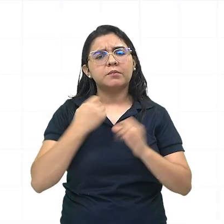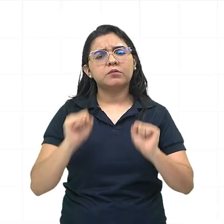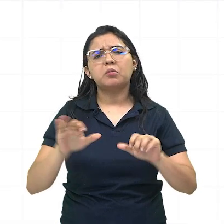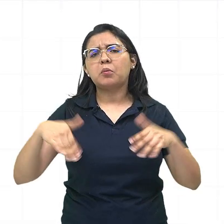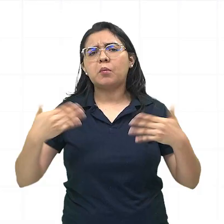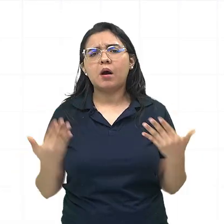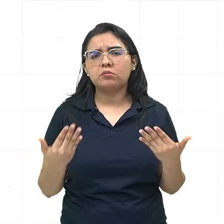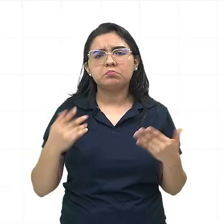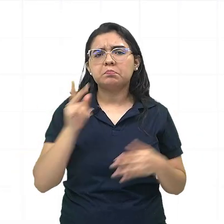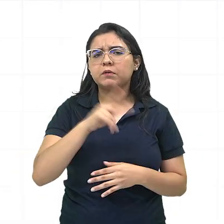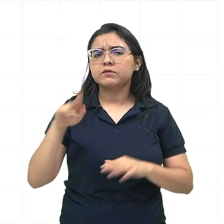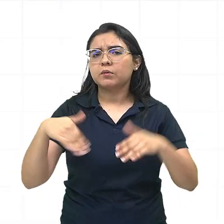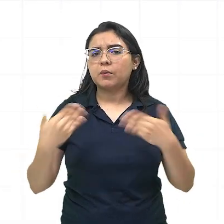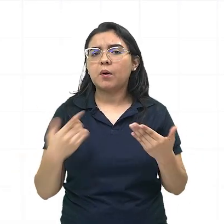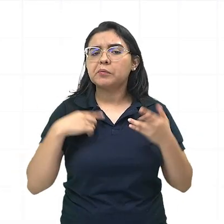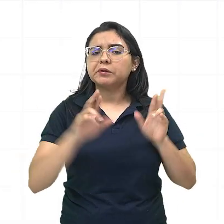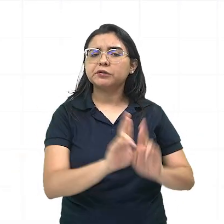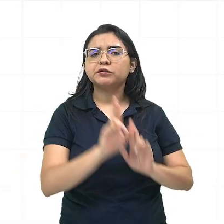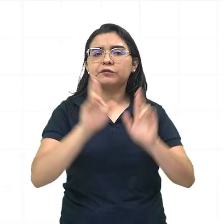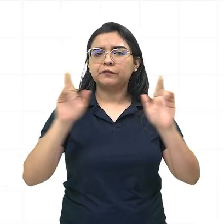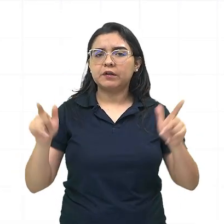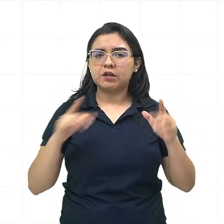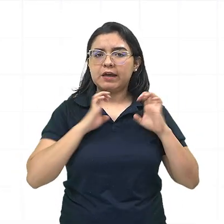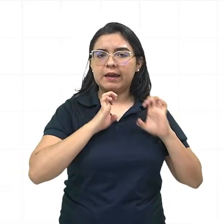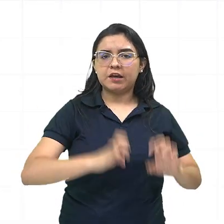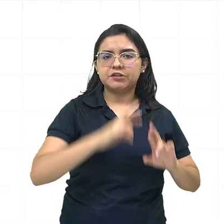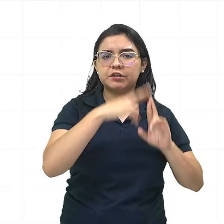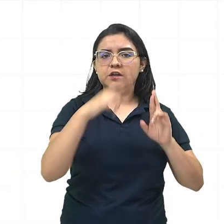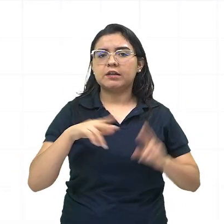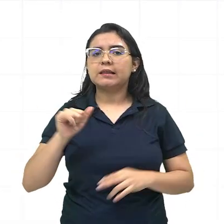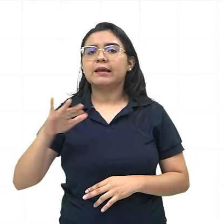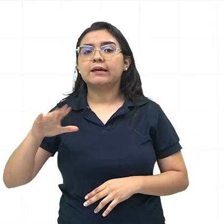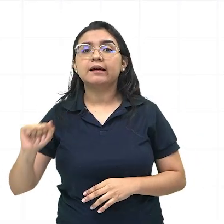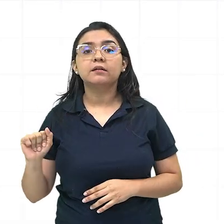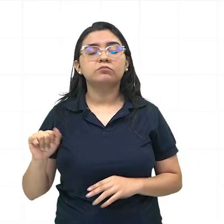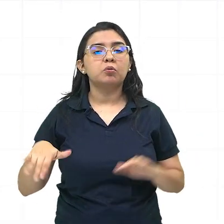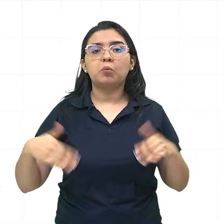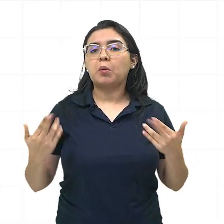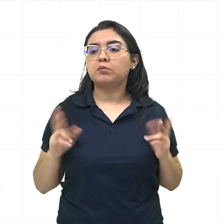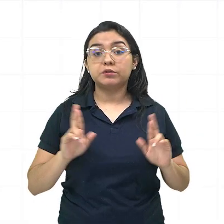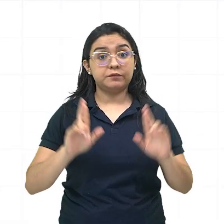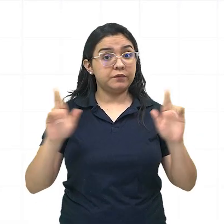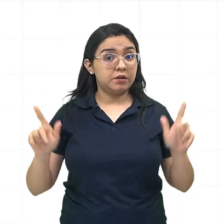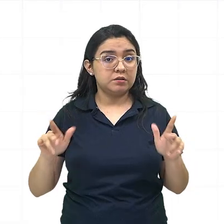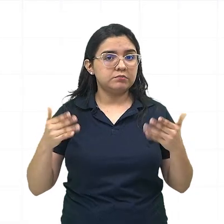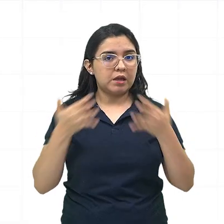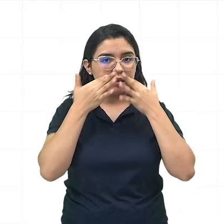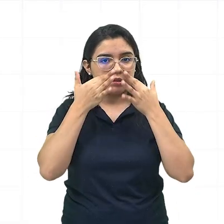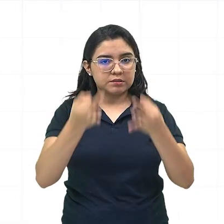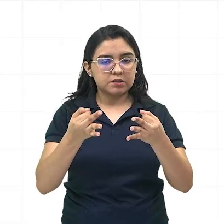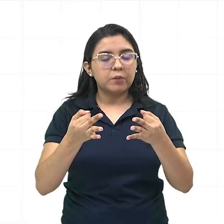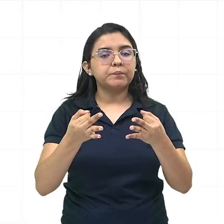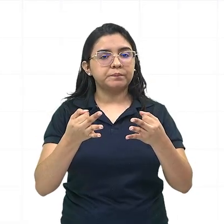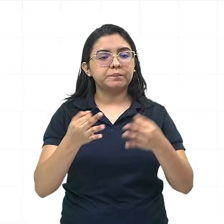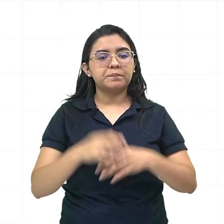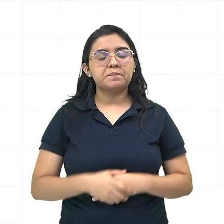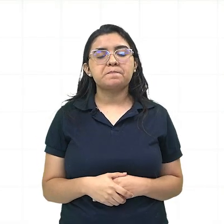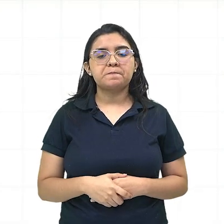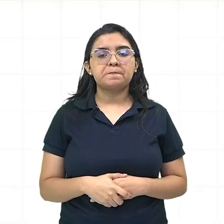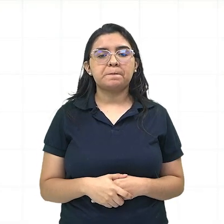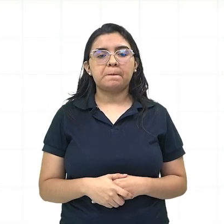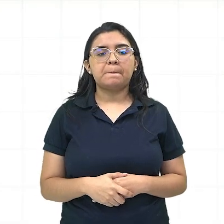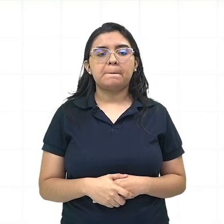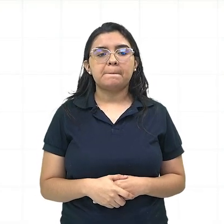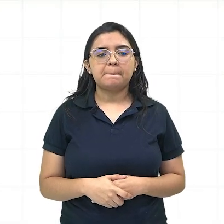dizer, professor, mas quais são as diferenças entre ética religiosa e laica? Olha só, presta atenção aí, toma nota